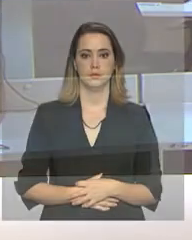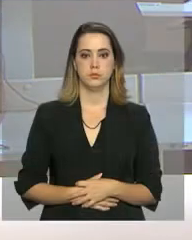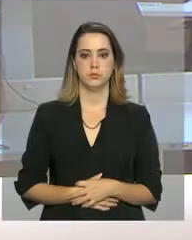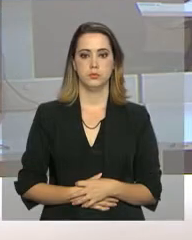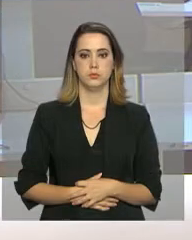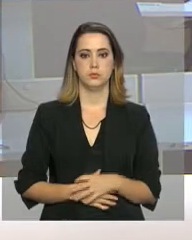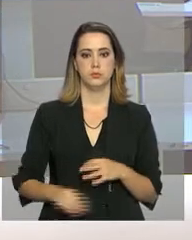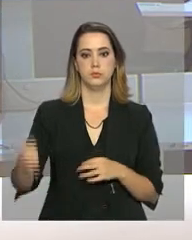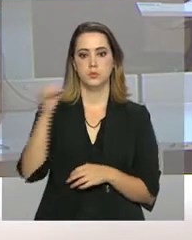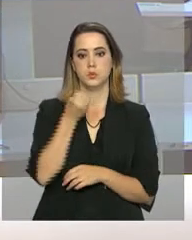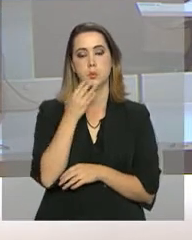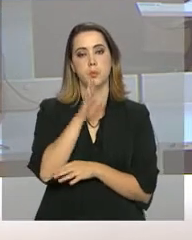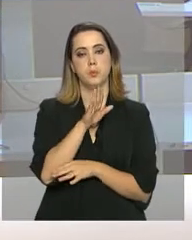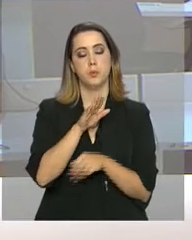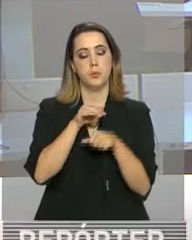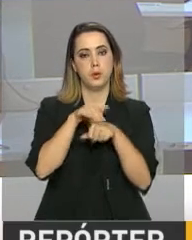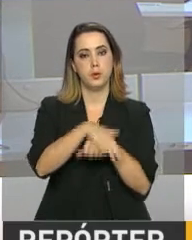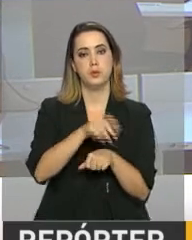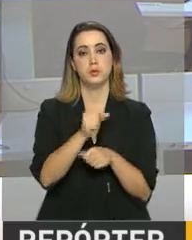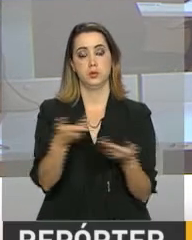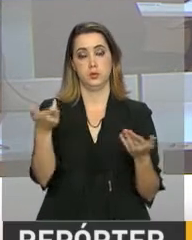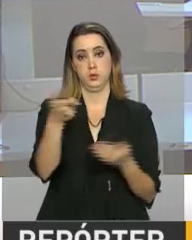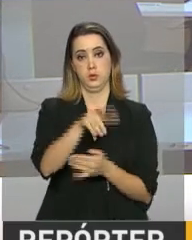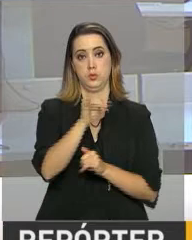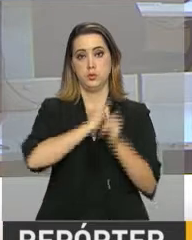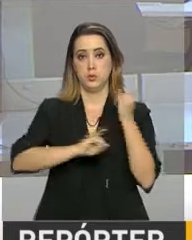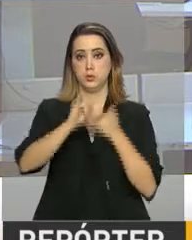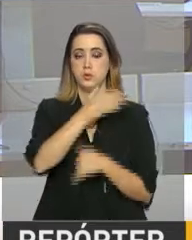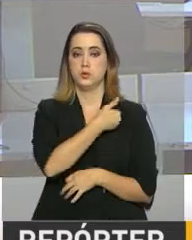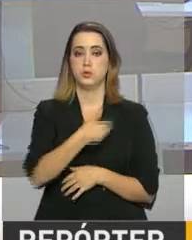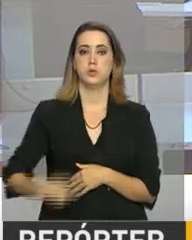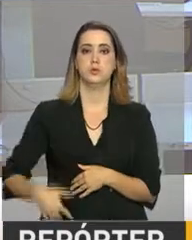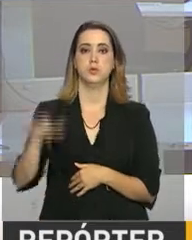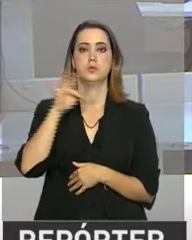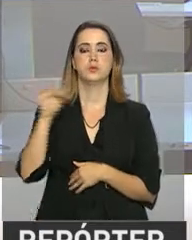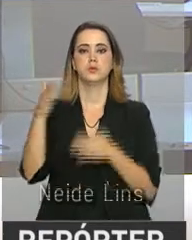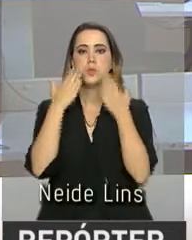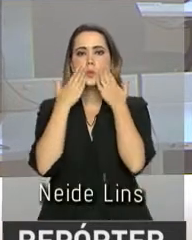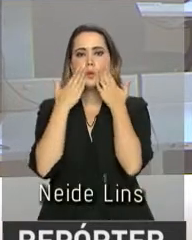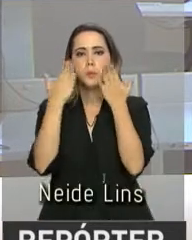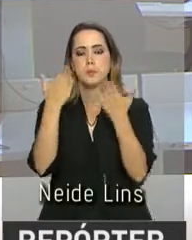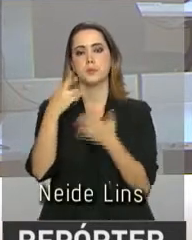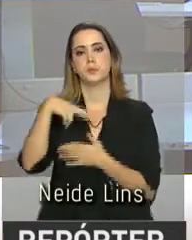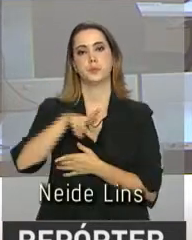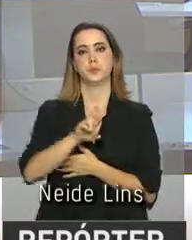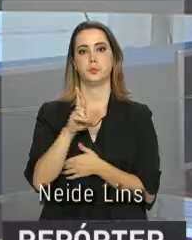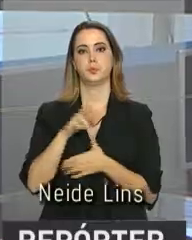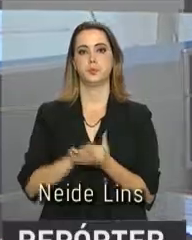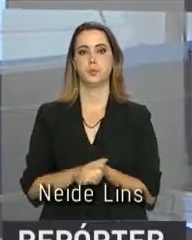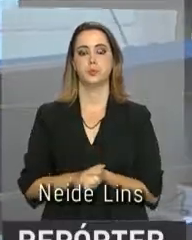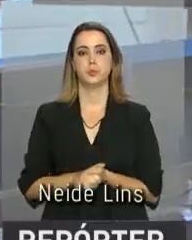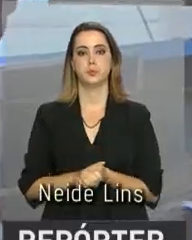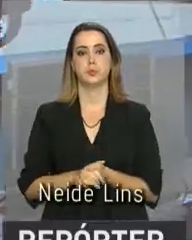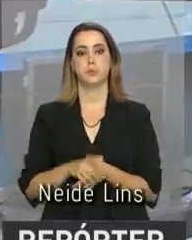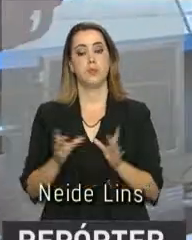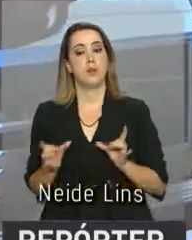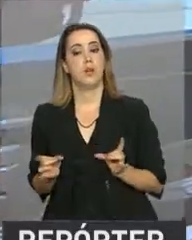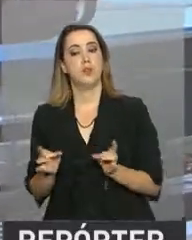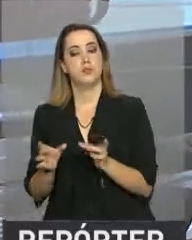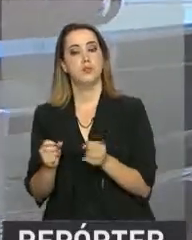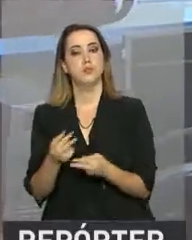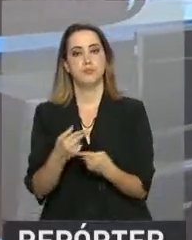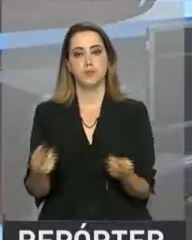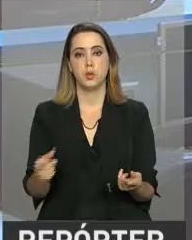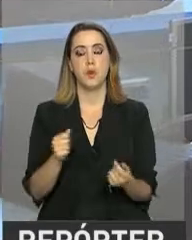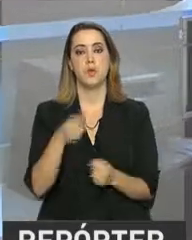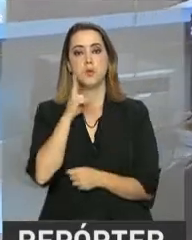logo à noite estamos de volta com as notícias do governo federal em mais uma edição do repórter nbr o mercado financeiro prevê